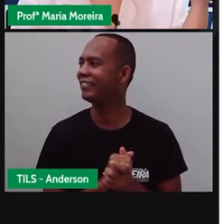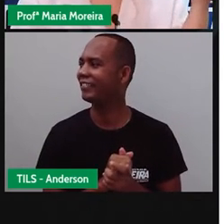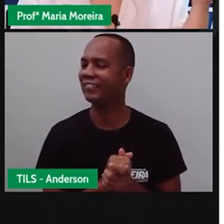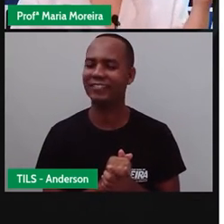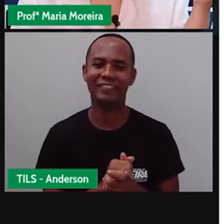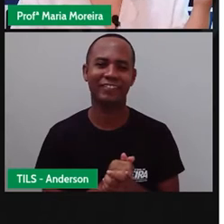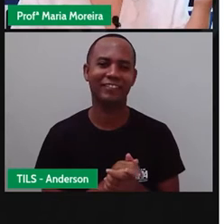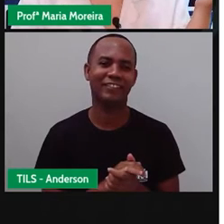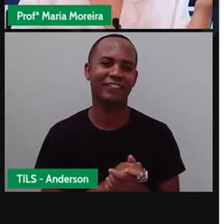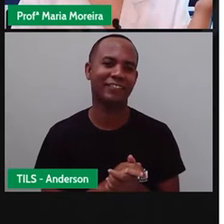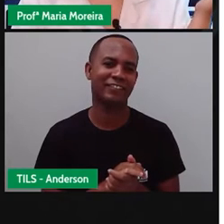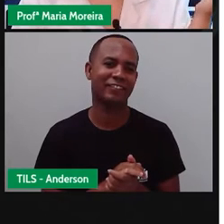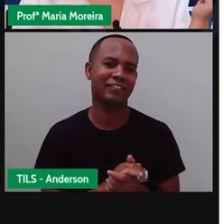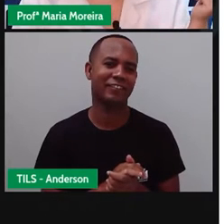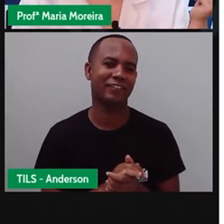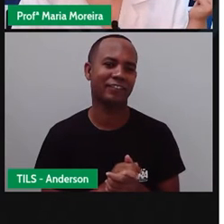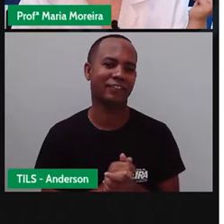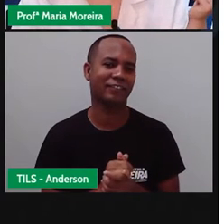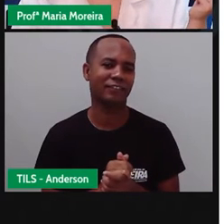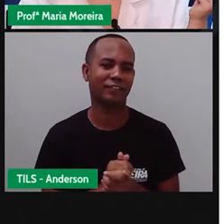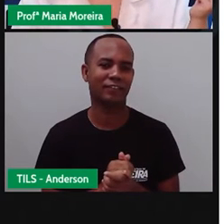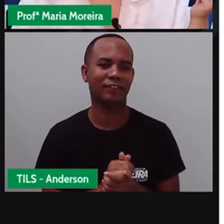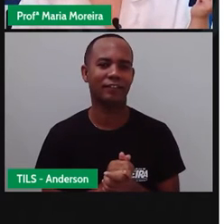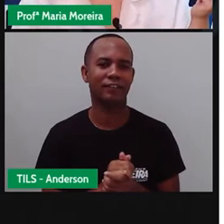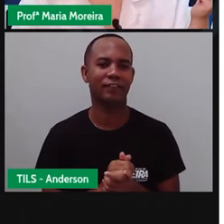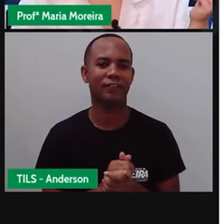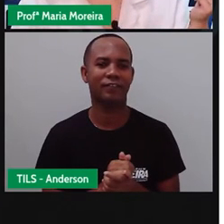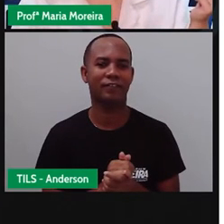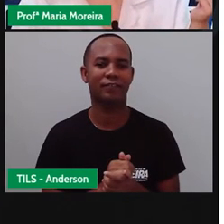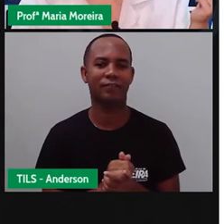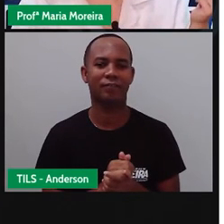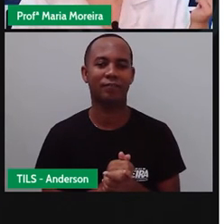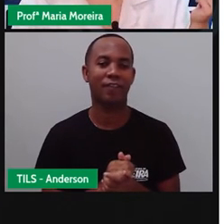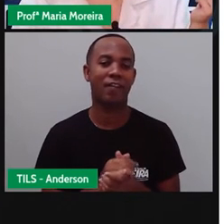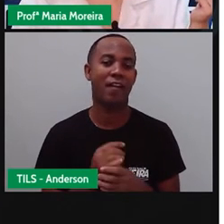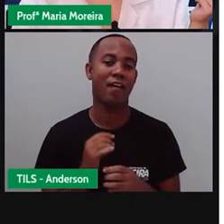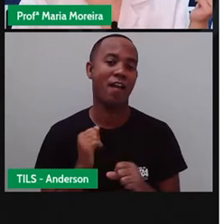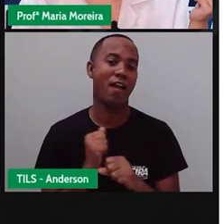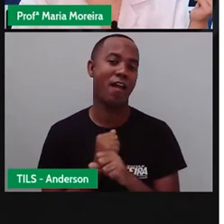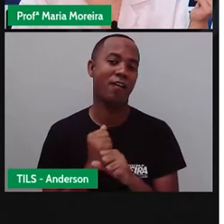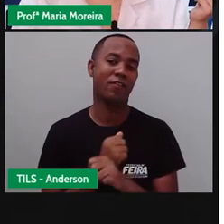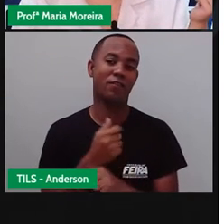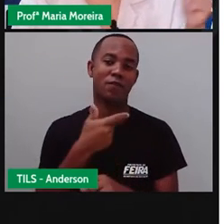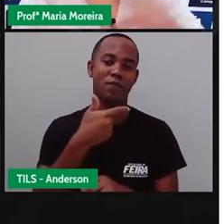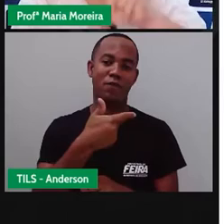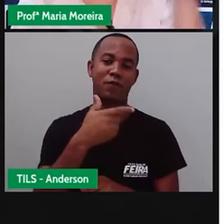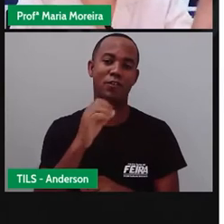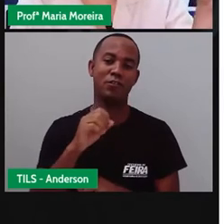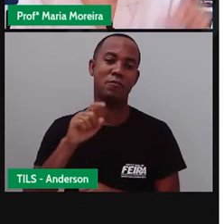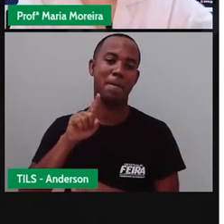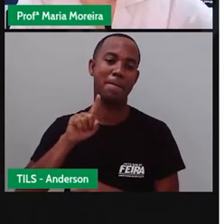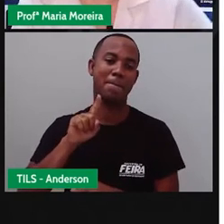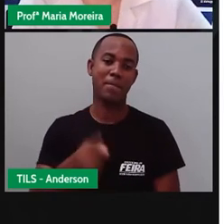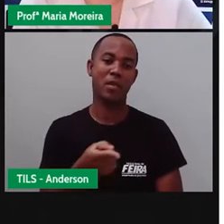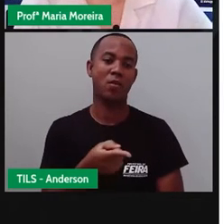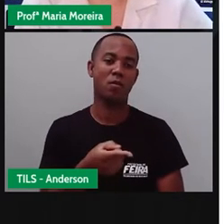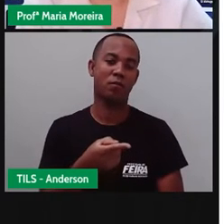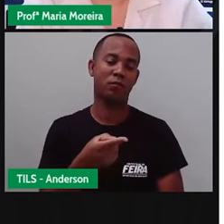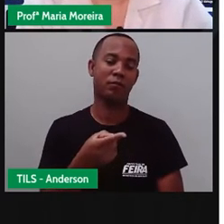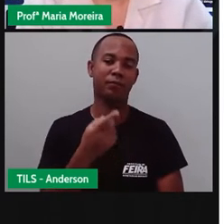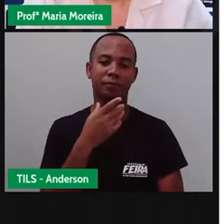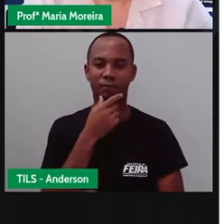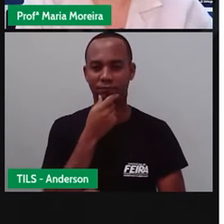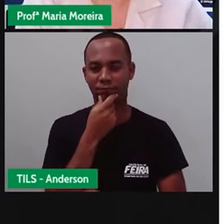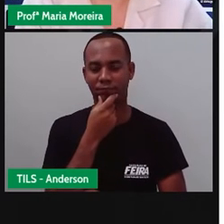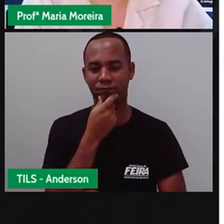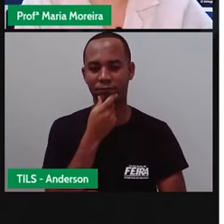volta porque usava para dar aula na escola voltar a utilizar 20 mil anos viu gente apurou realmente leu leu a informação de